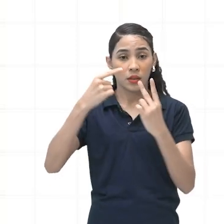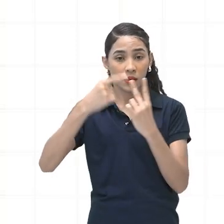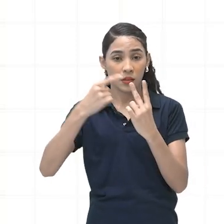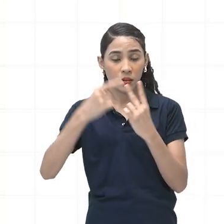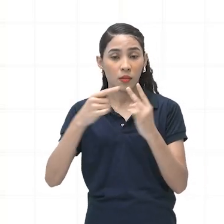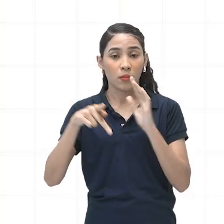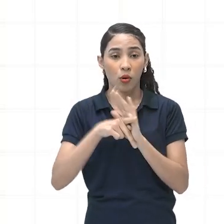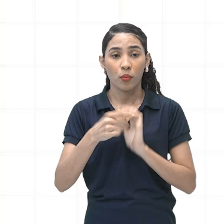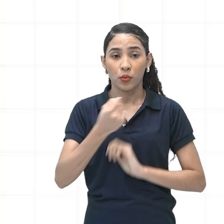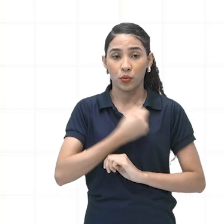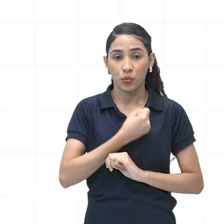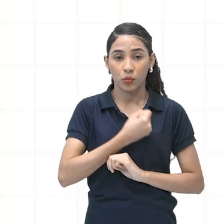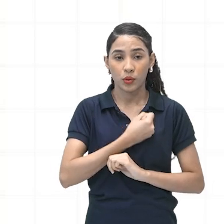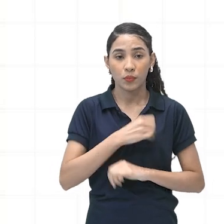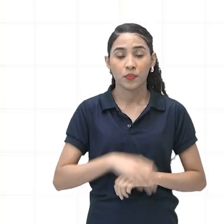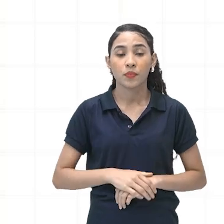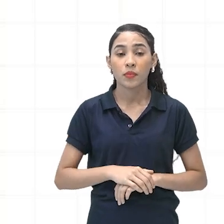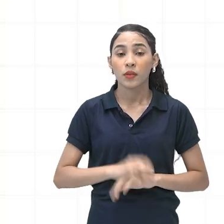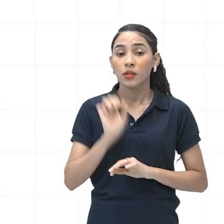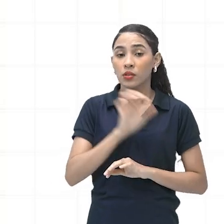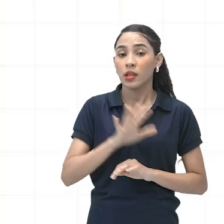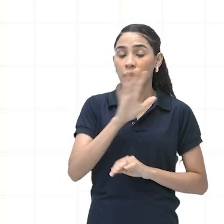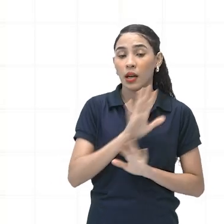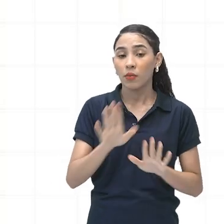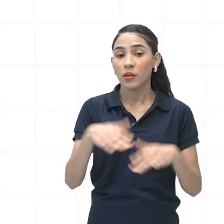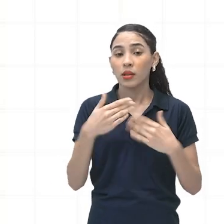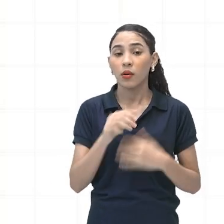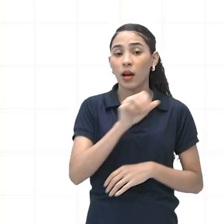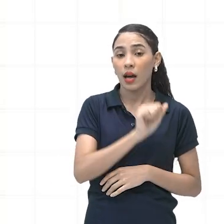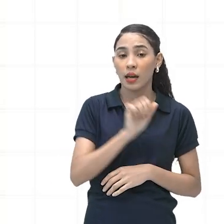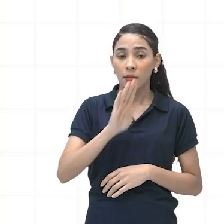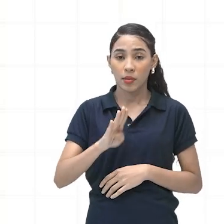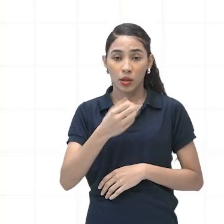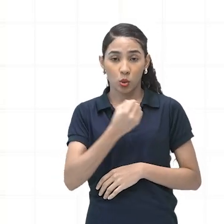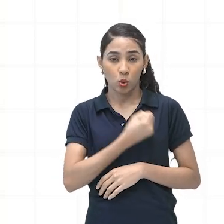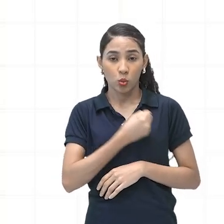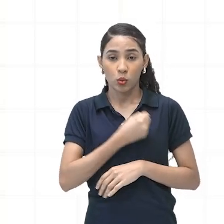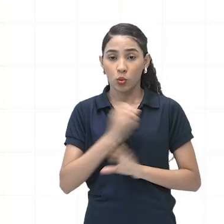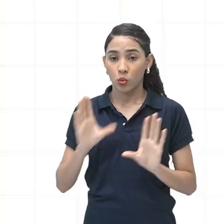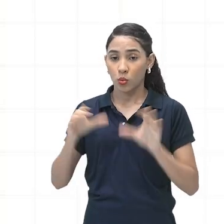dos fatores. De modo geral, sendo assim A e B números